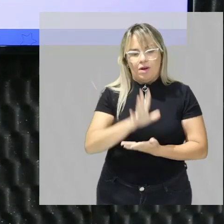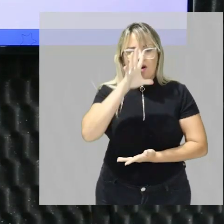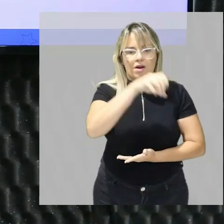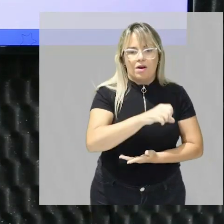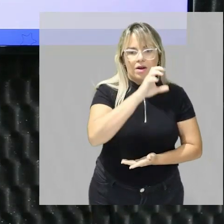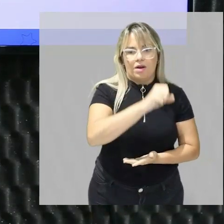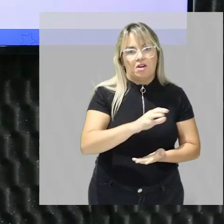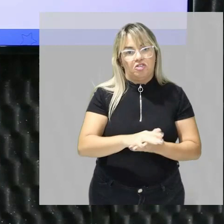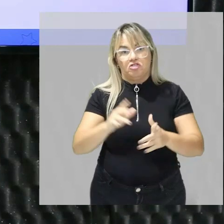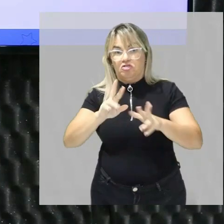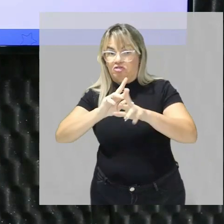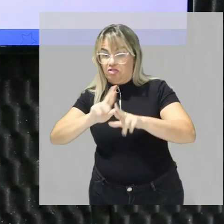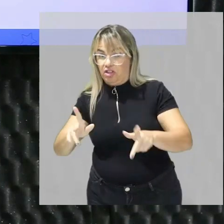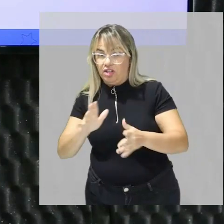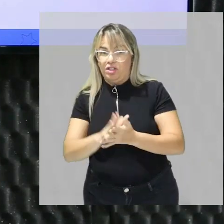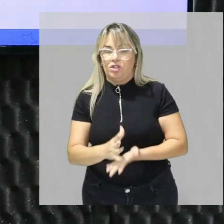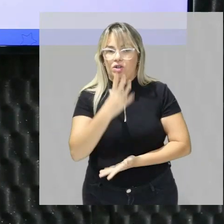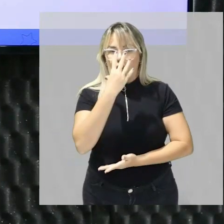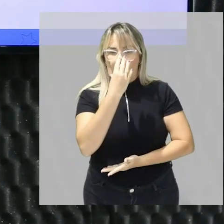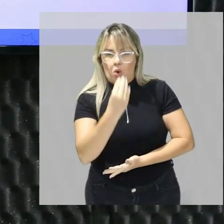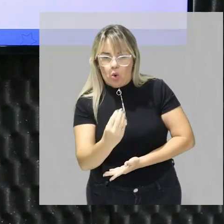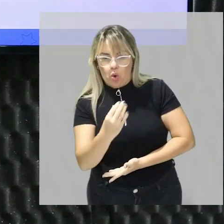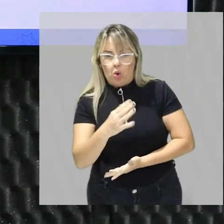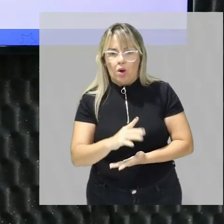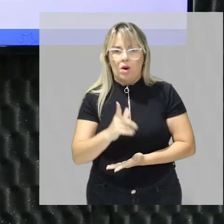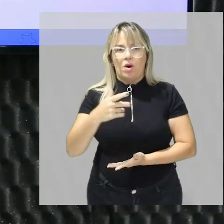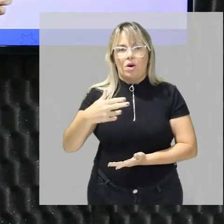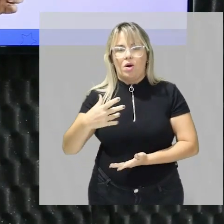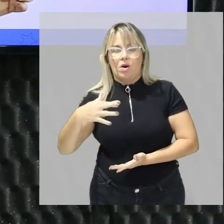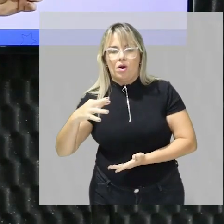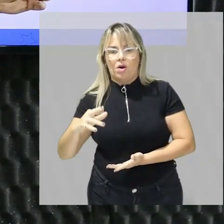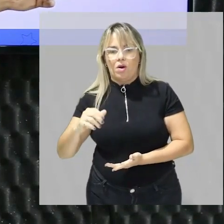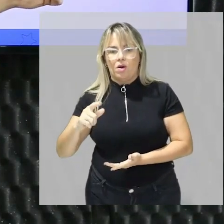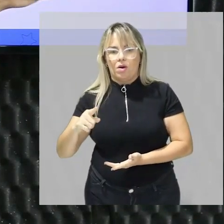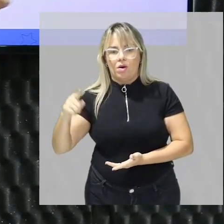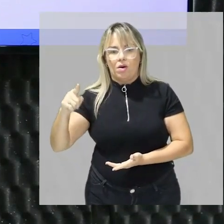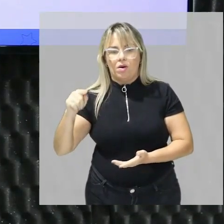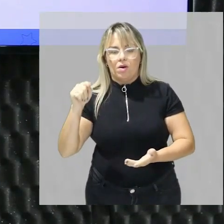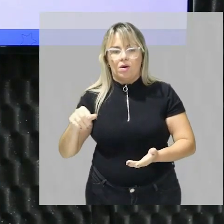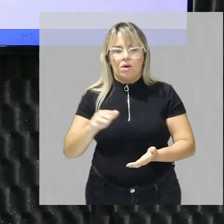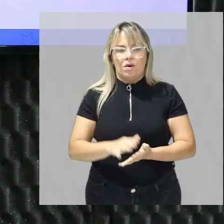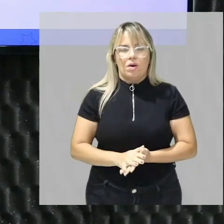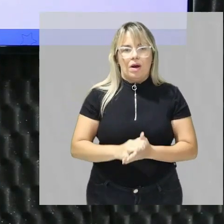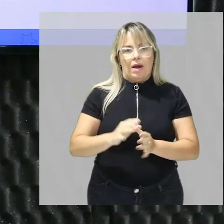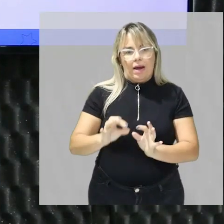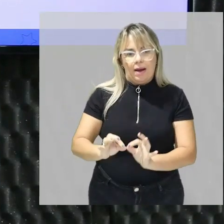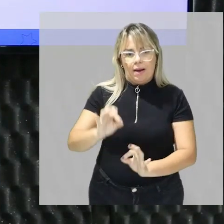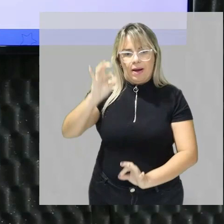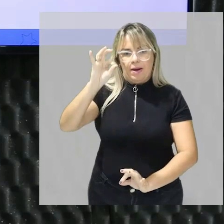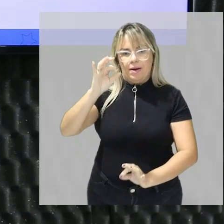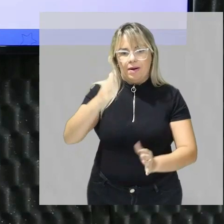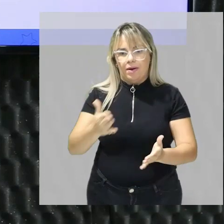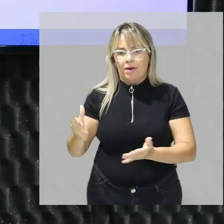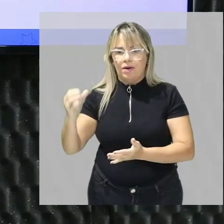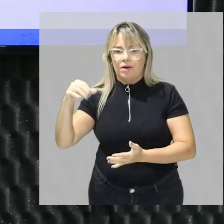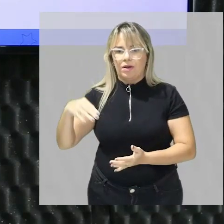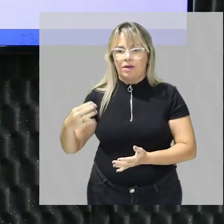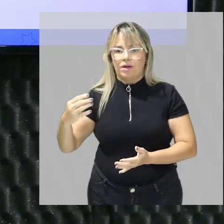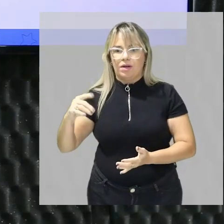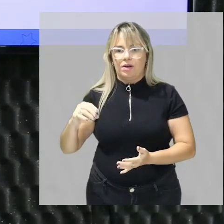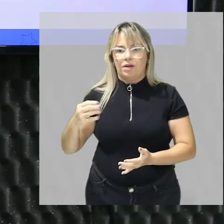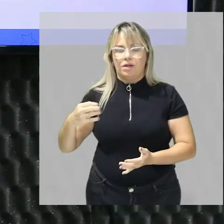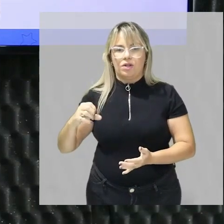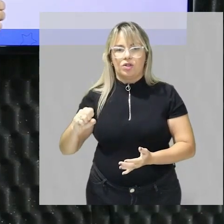com o lobo. Olha aqui o lobo, olha aqui, ó, já o lobo-guará, maior espécie da família dos canídeos, olha aqui, ó, 1